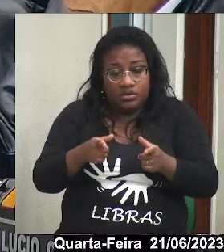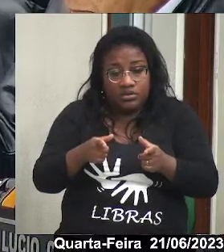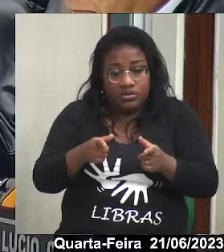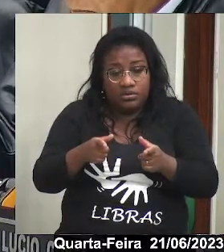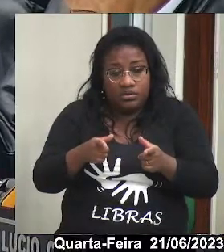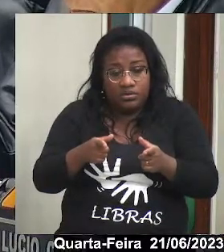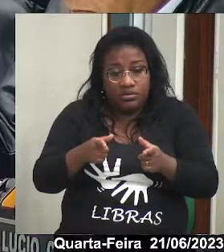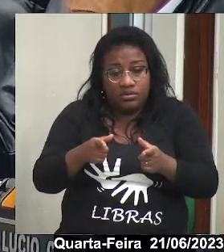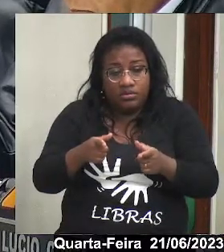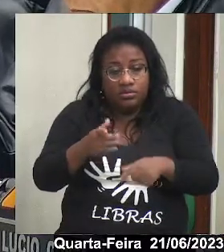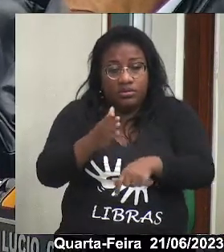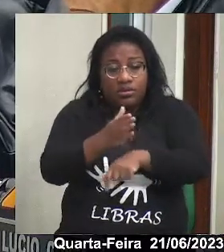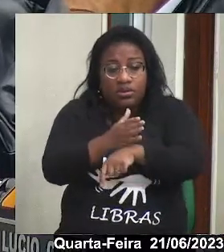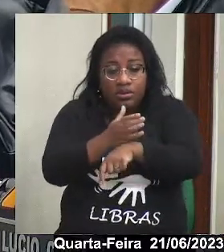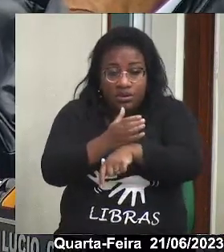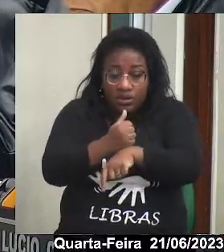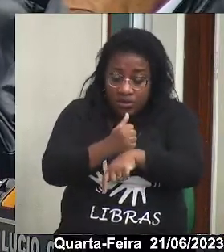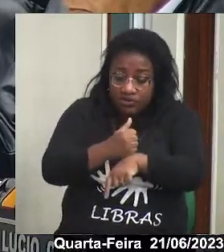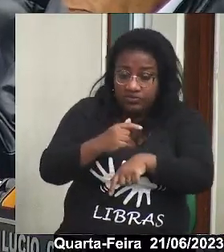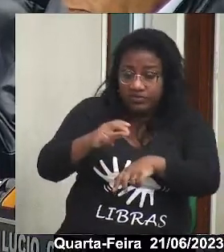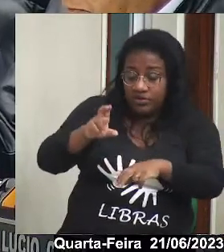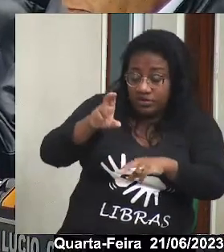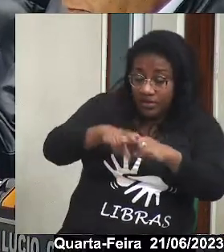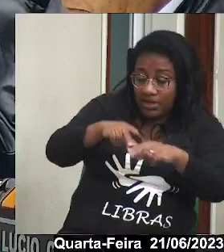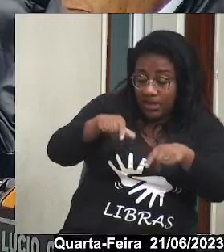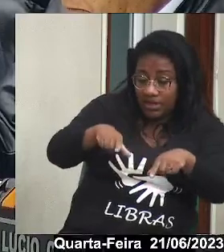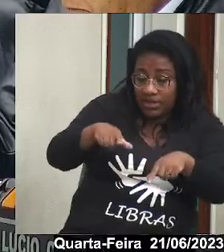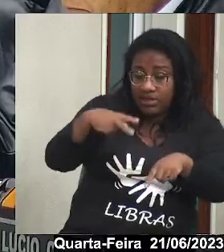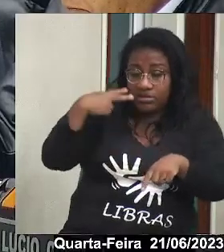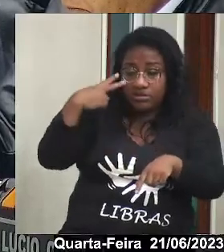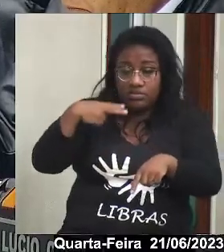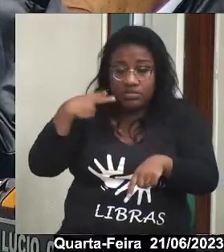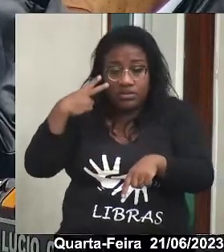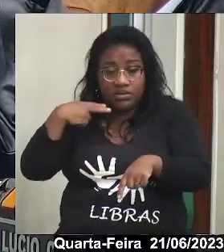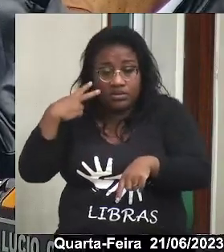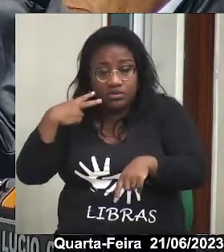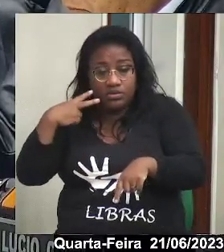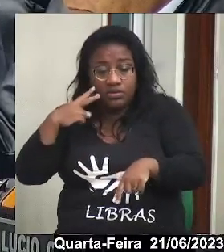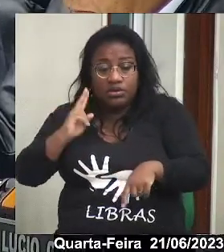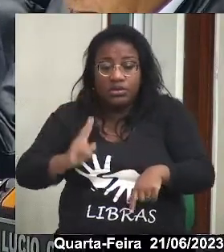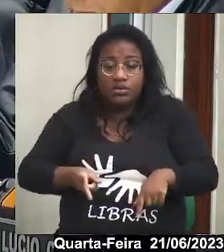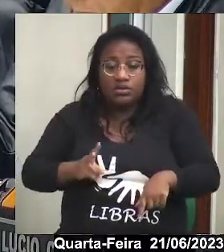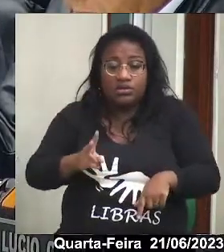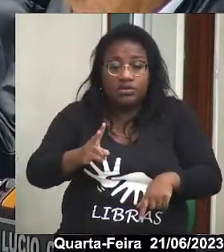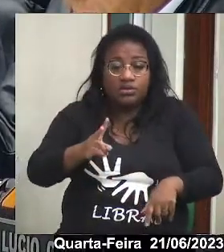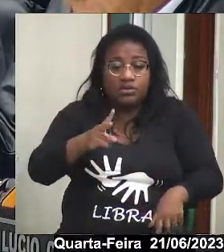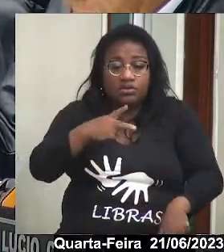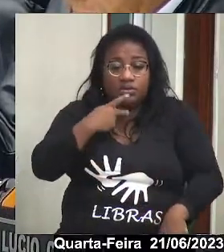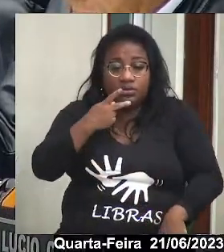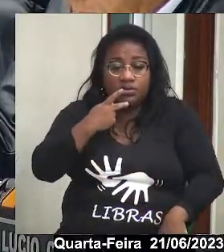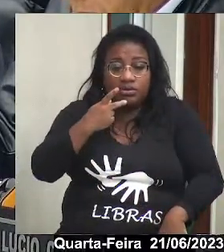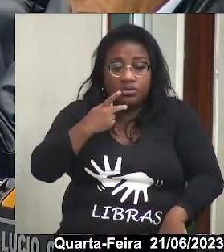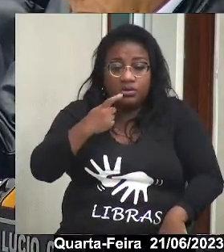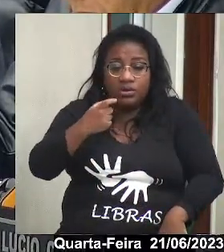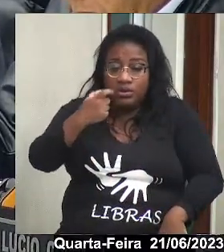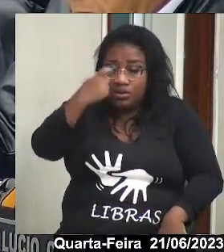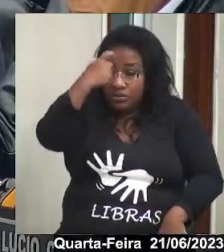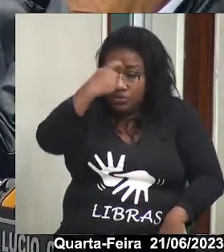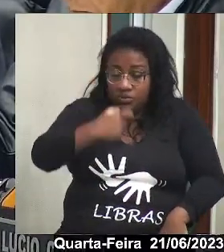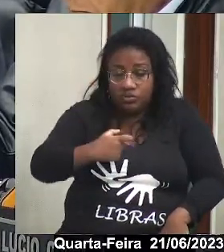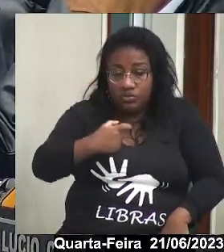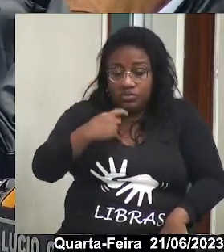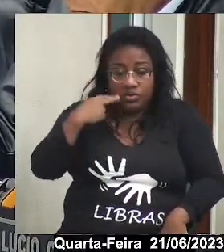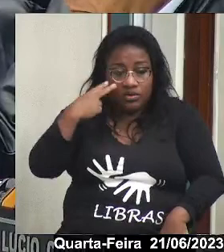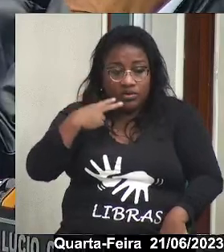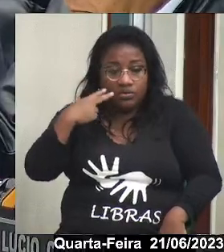passada. Antes de eu me sentar aqui, antes de eu ser vereador, eu sempre uso uma frase que eu digo o seguinte: eu não sou vereador, eu